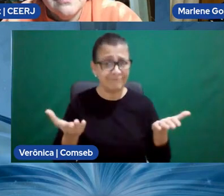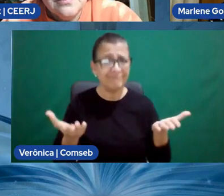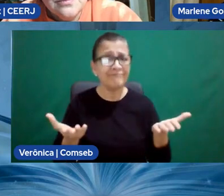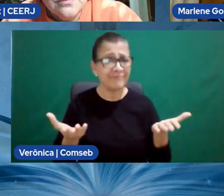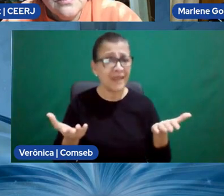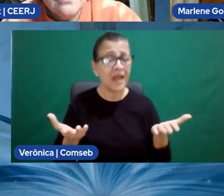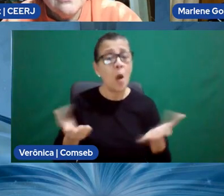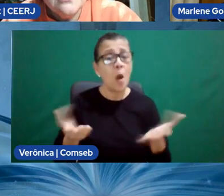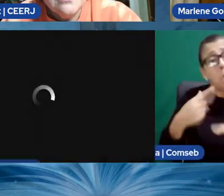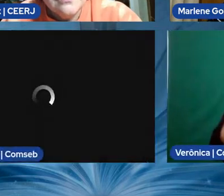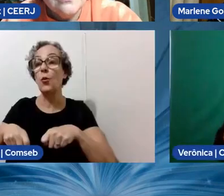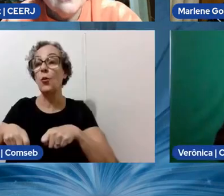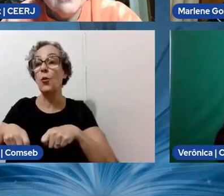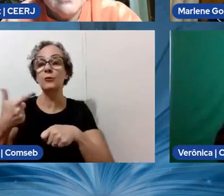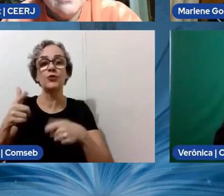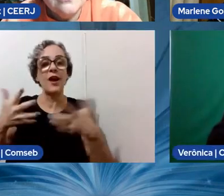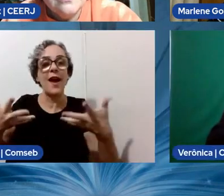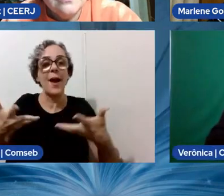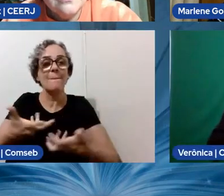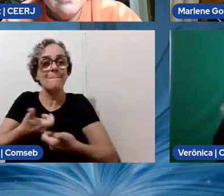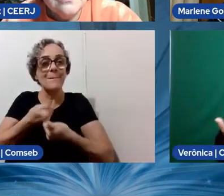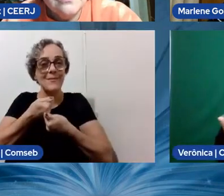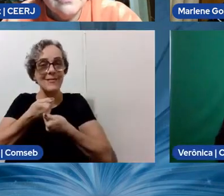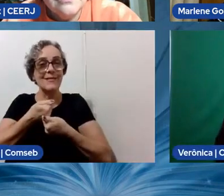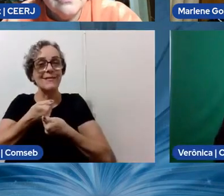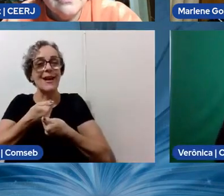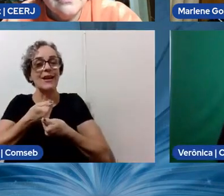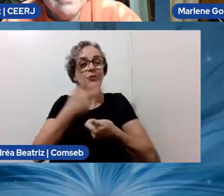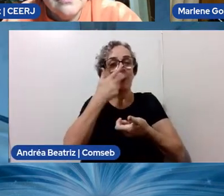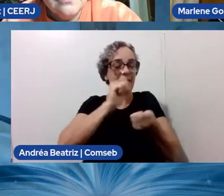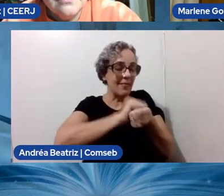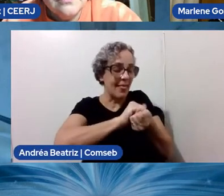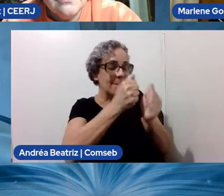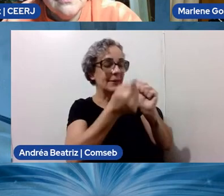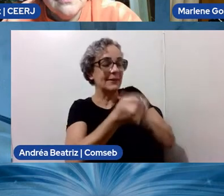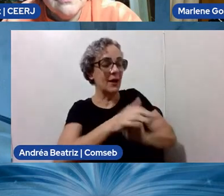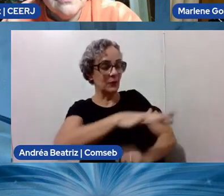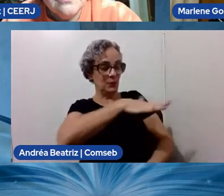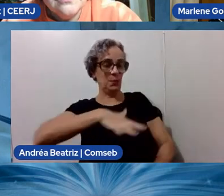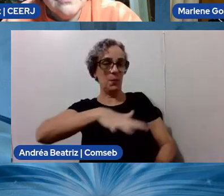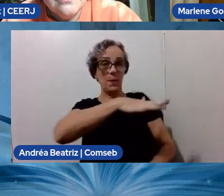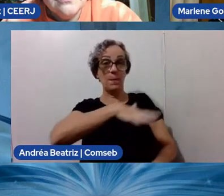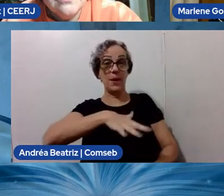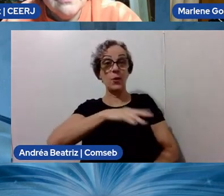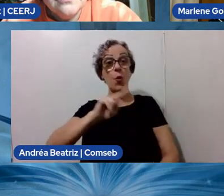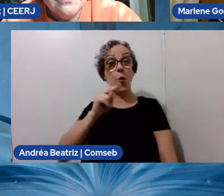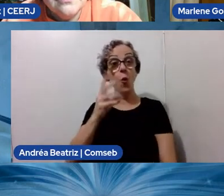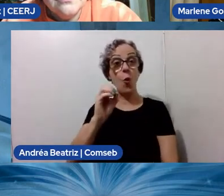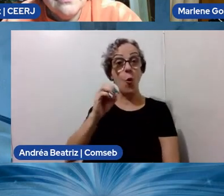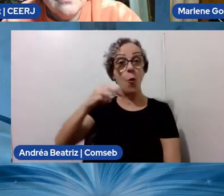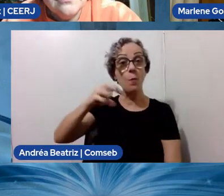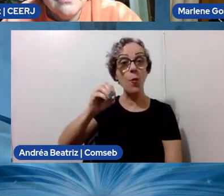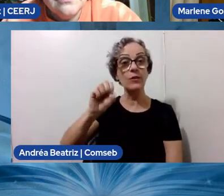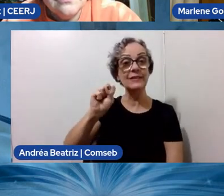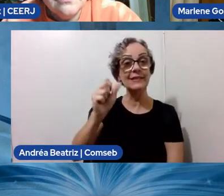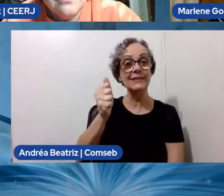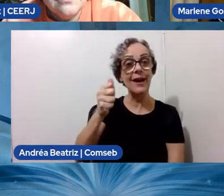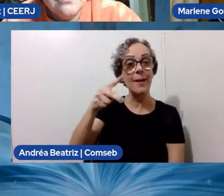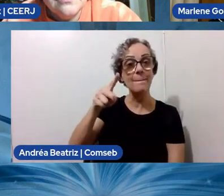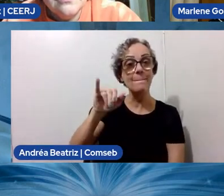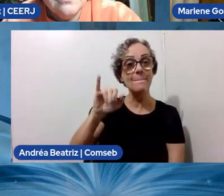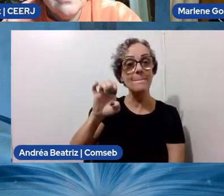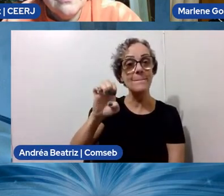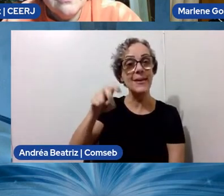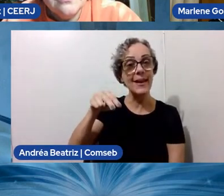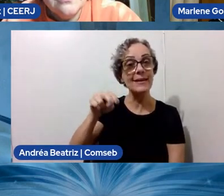incompetência ou inabilidade de se adaptar ao meio. E o Homo sapiens foi o capaz de sobreviver a tudo isso, né?